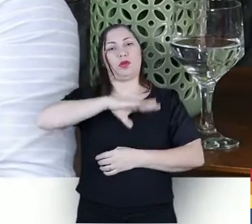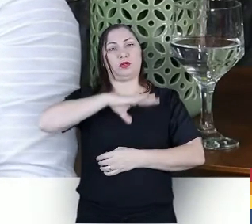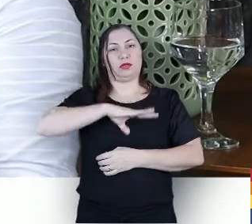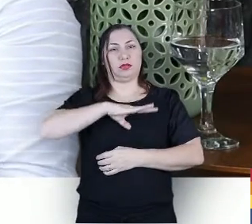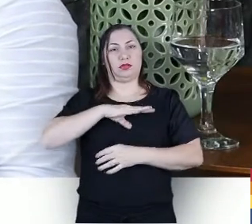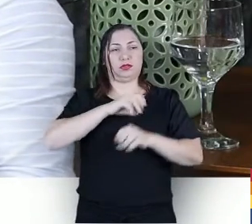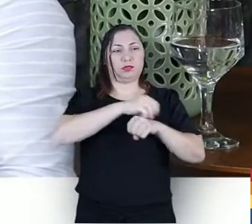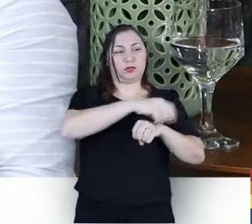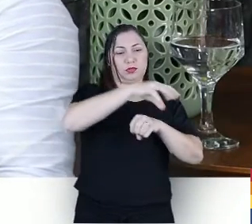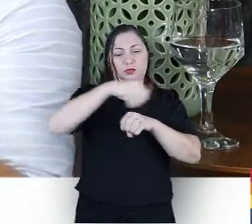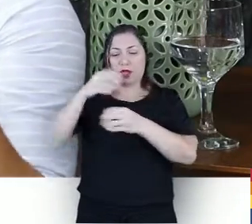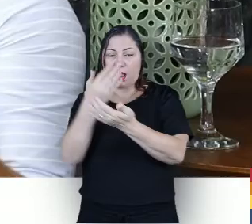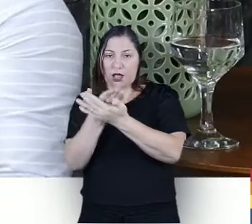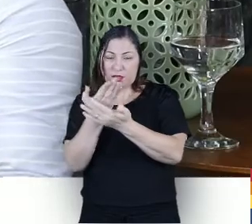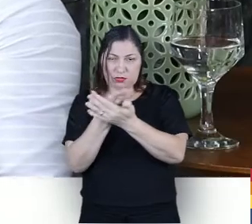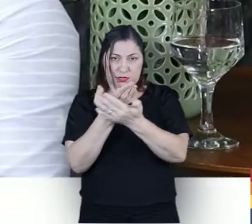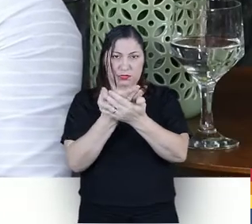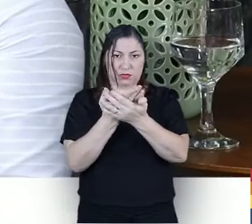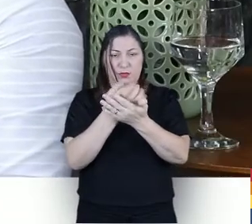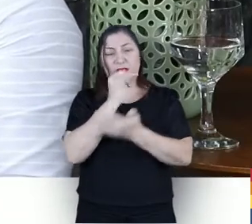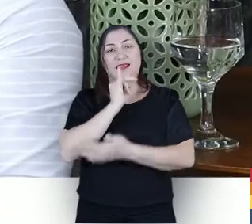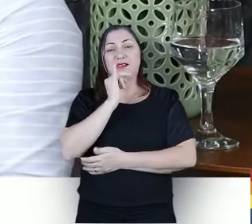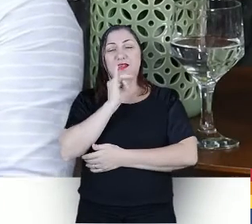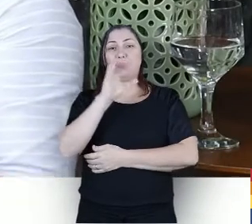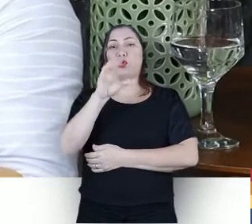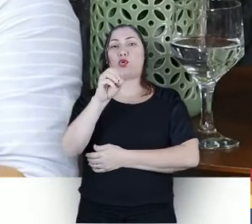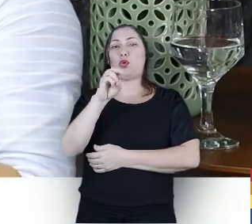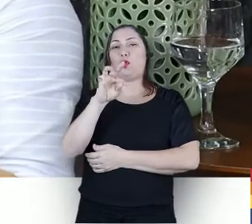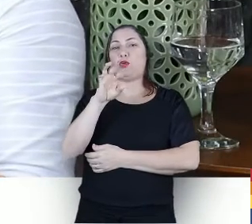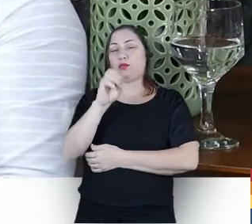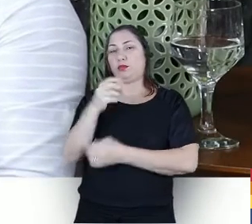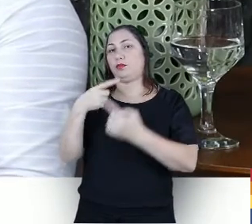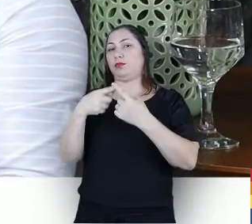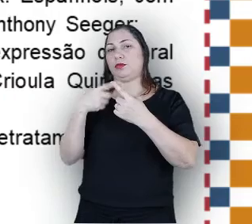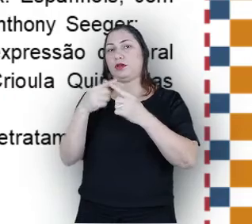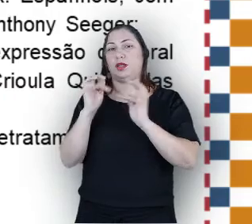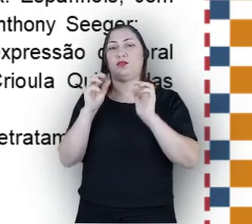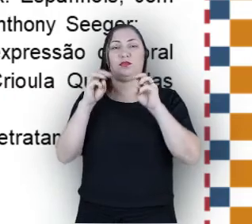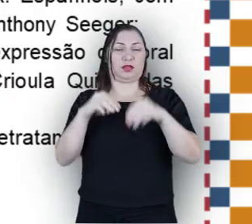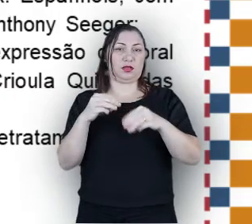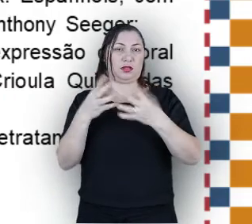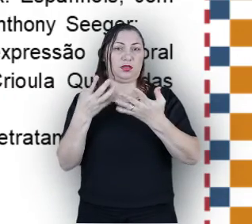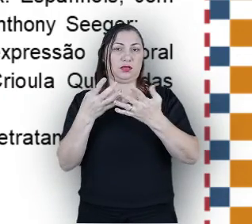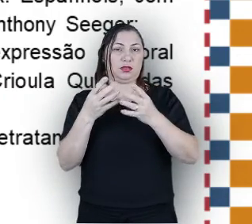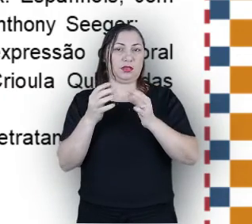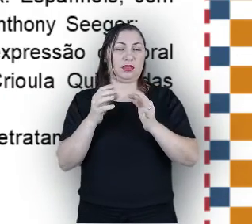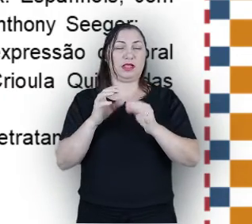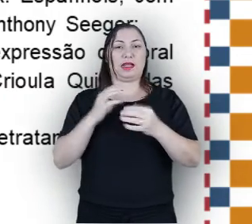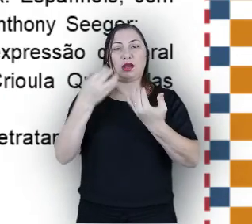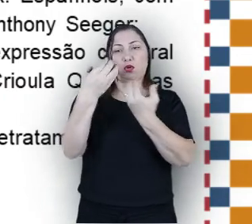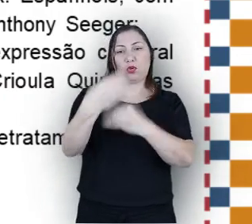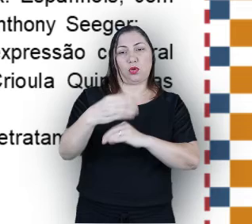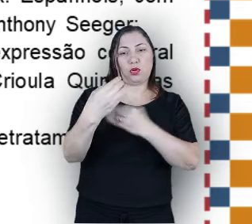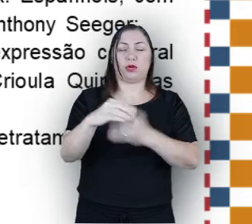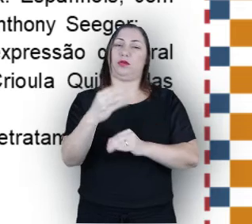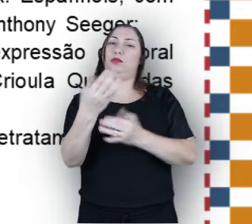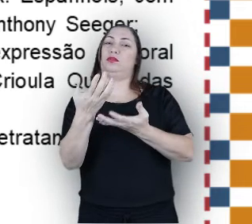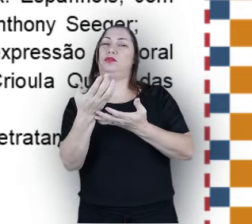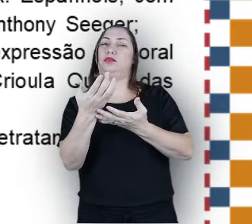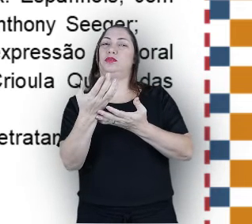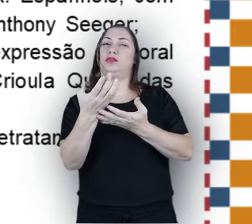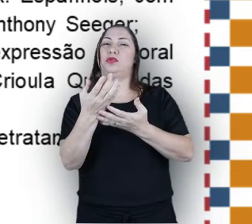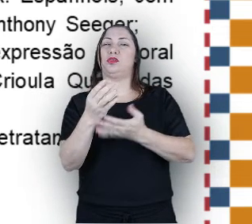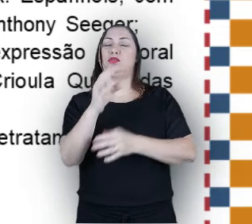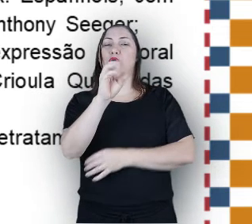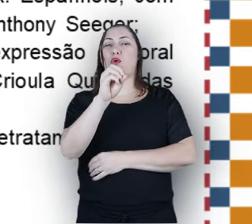então, como seria o desdobramento? Dentro da língua portuguesa, direcionar aulas para a produção literária